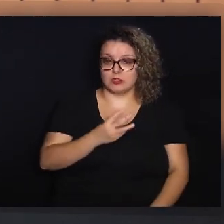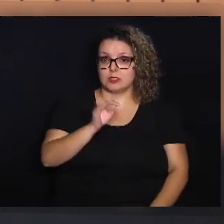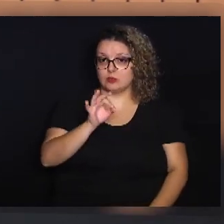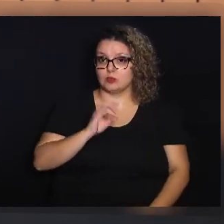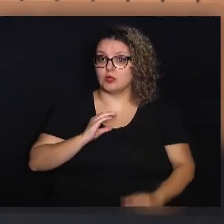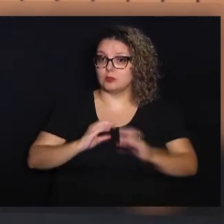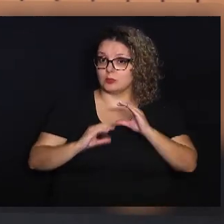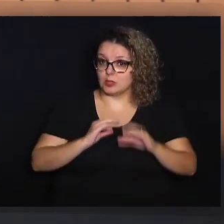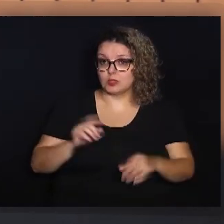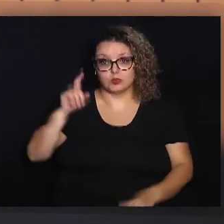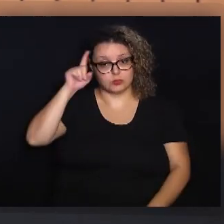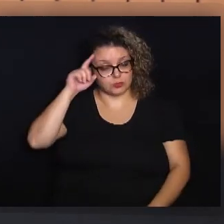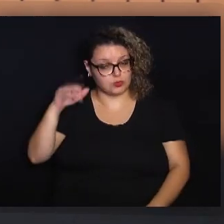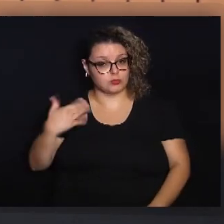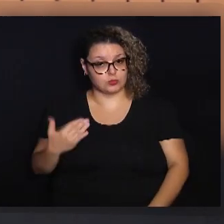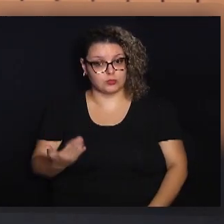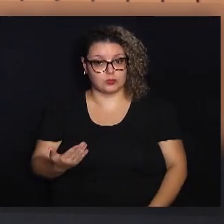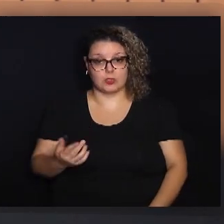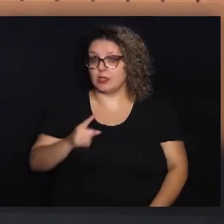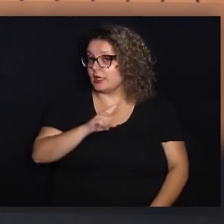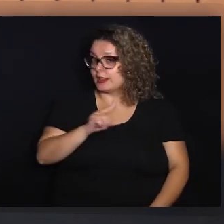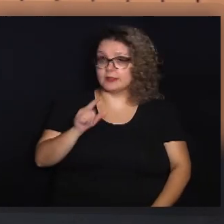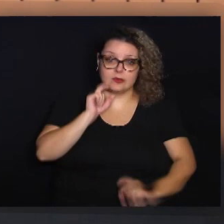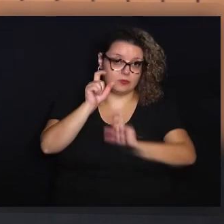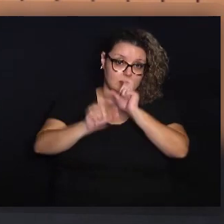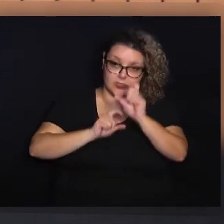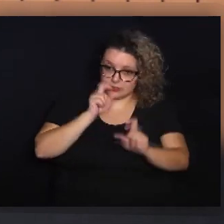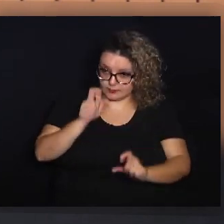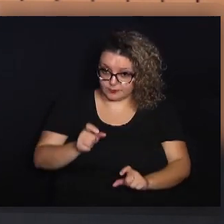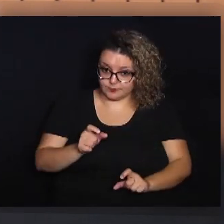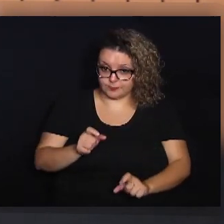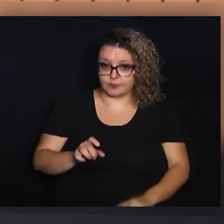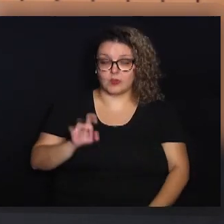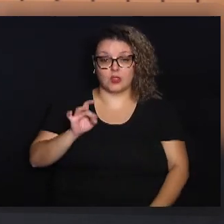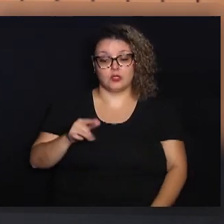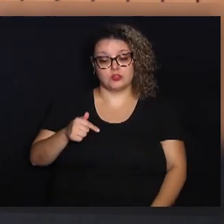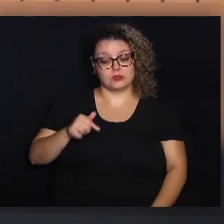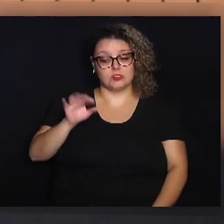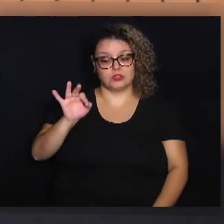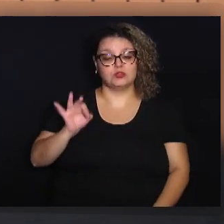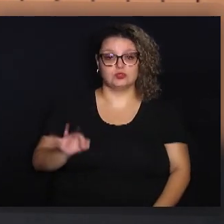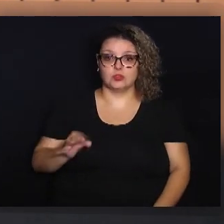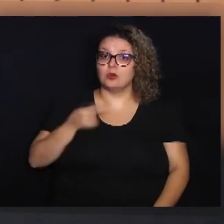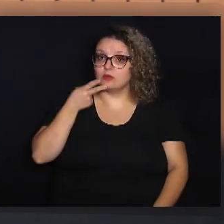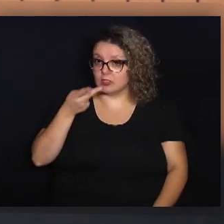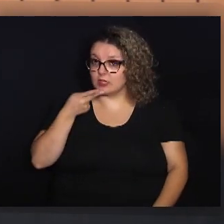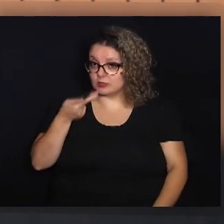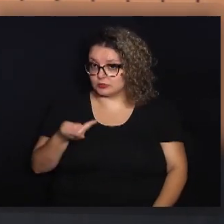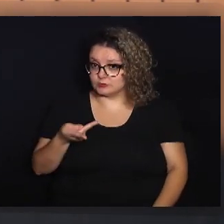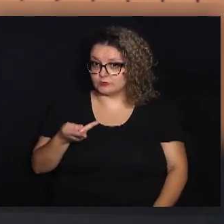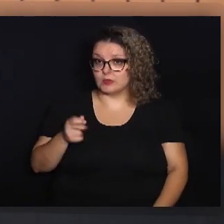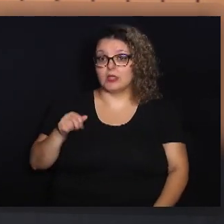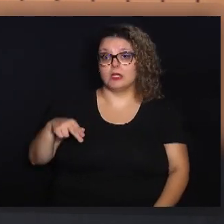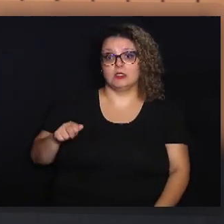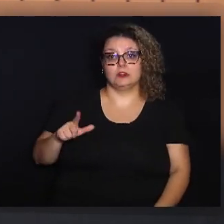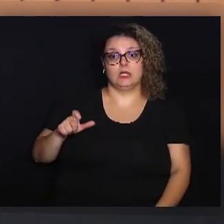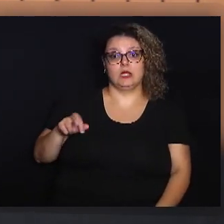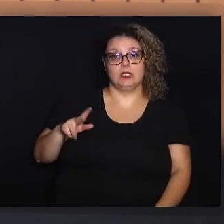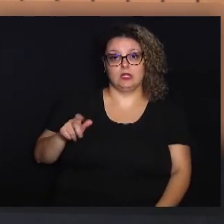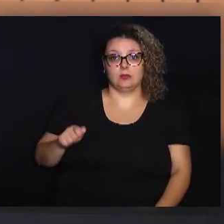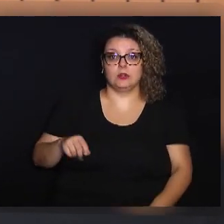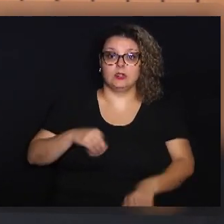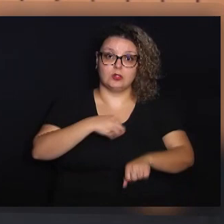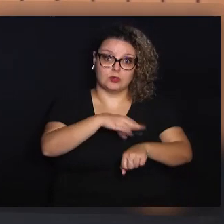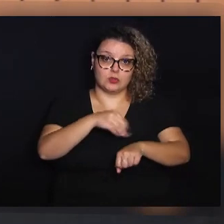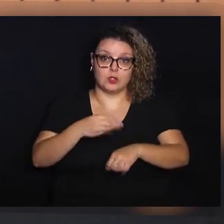da comunicação realizada no dia a dia é não verbal sendo a apen 7% verbal Ana Laura